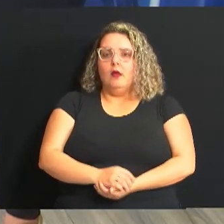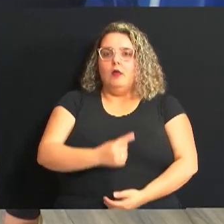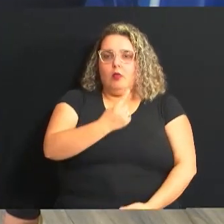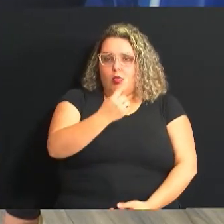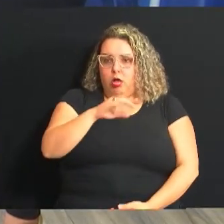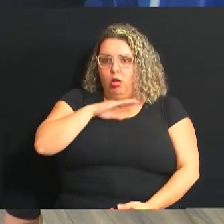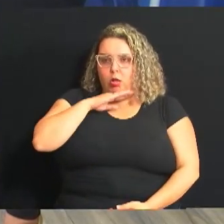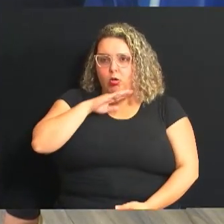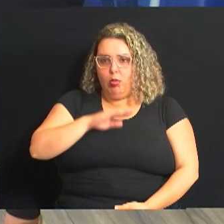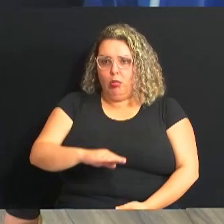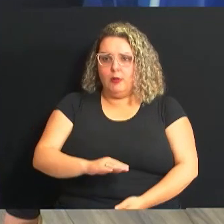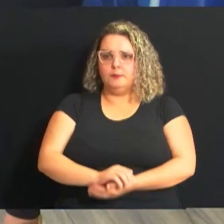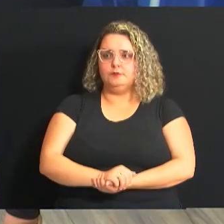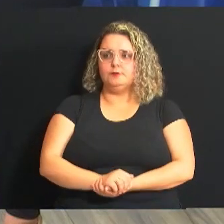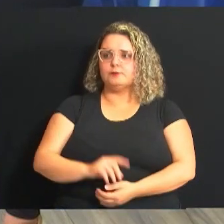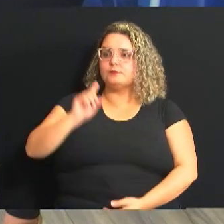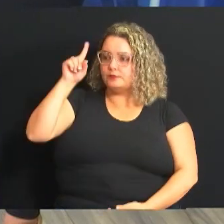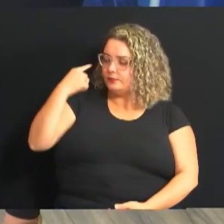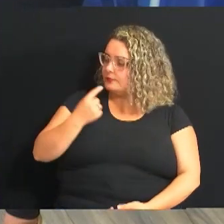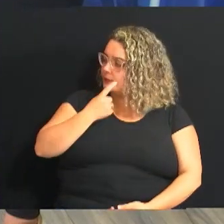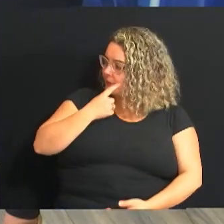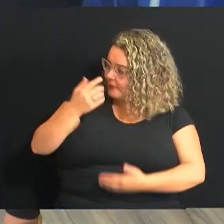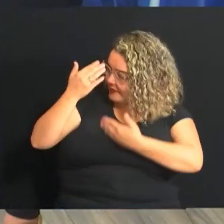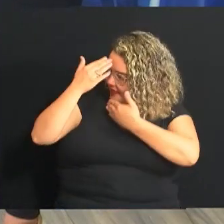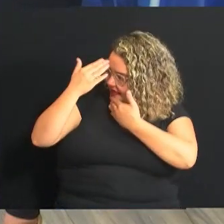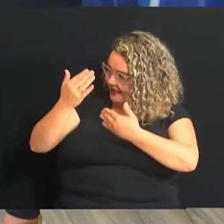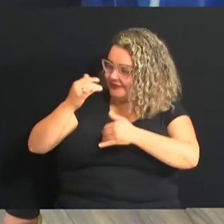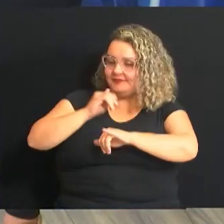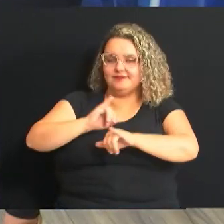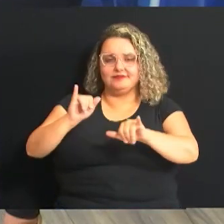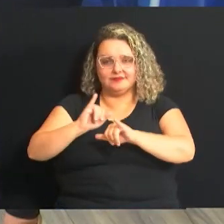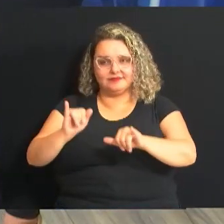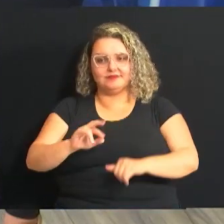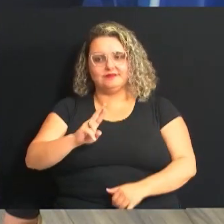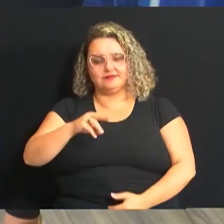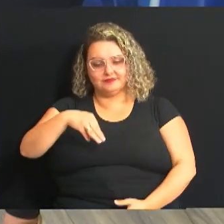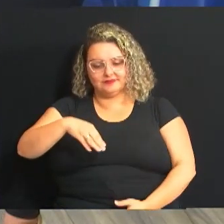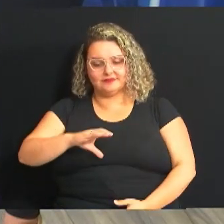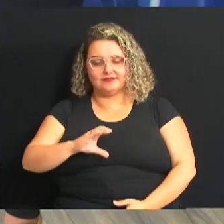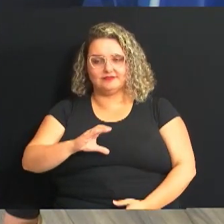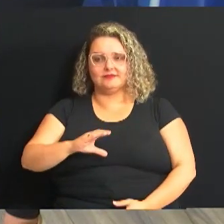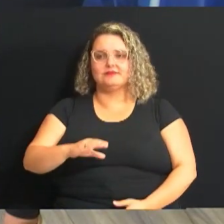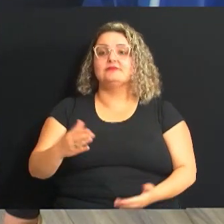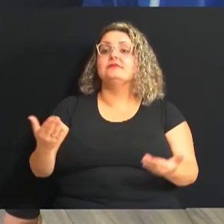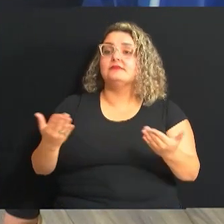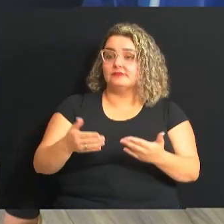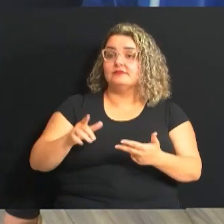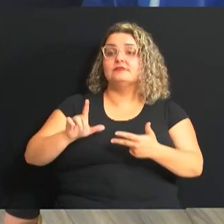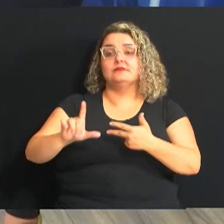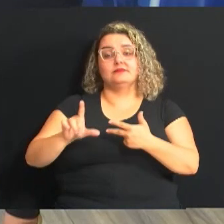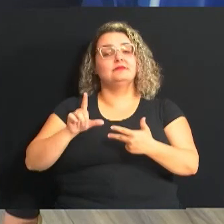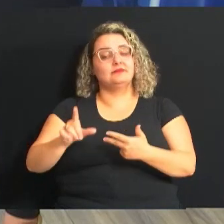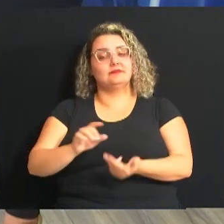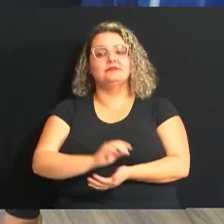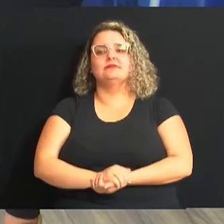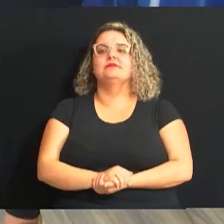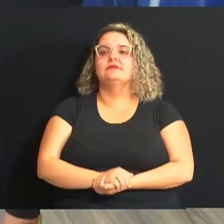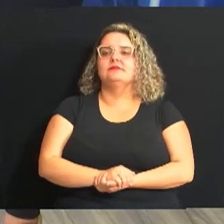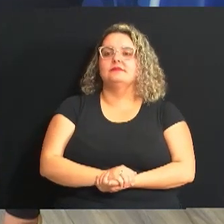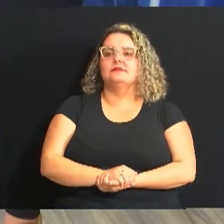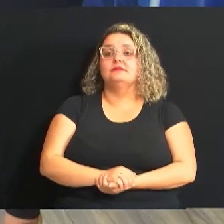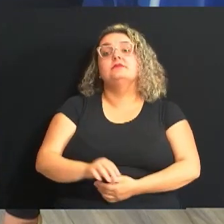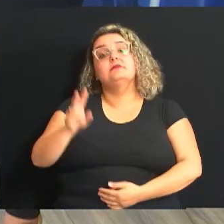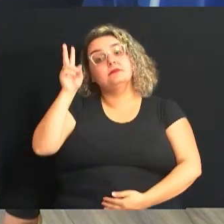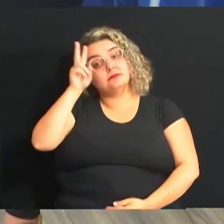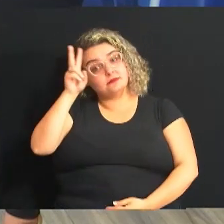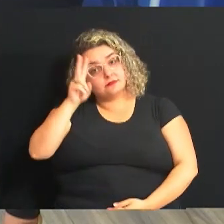13h em ponto. Mirna Abreu, muito obrigado pelas notícias da Metrópole de Campinas. Agora com as notícias do Legislativo. Lembrando